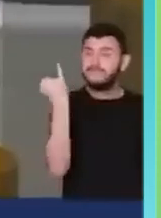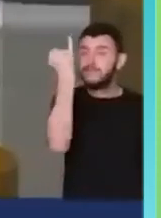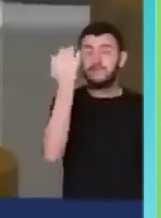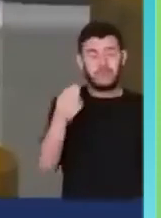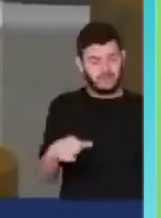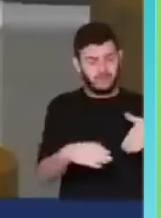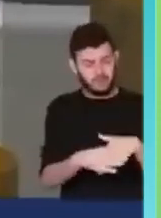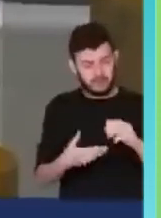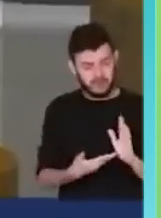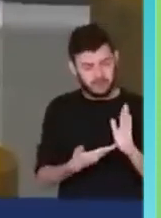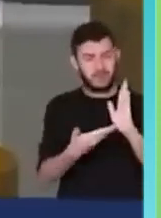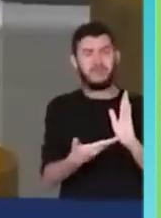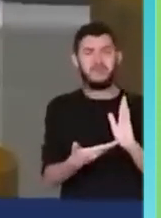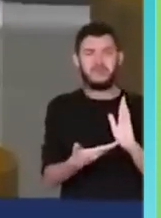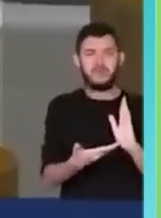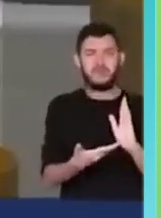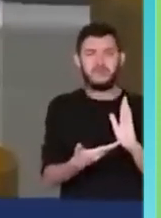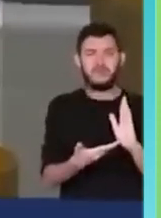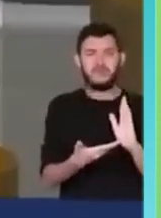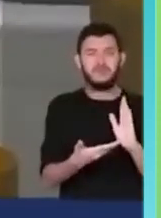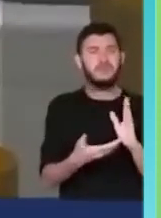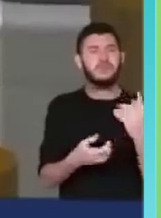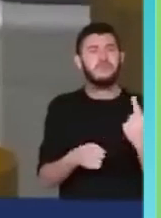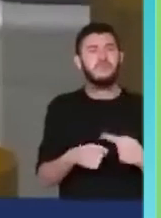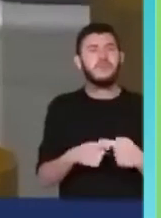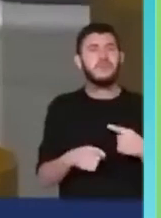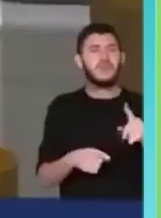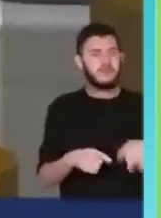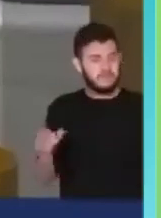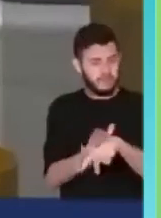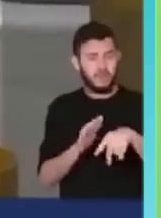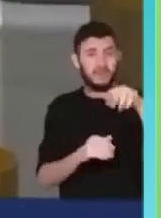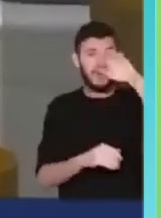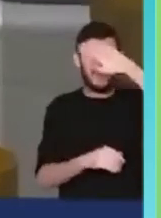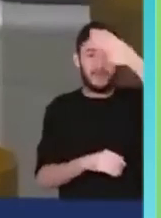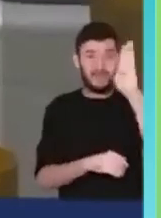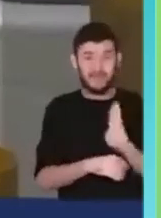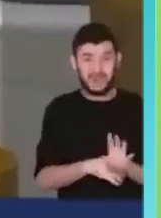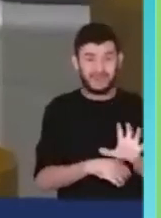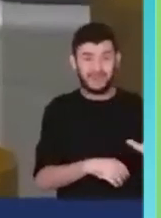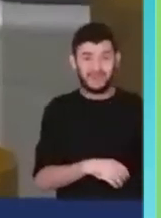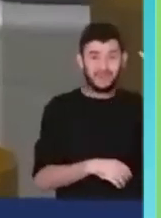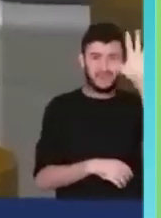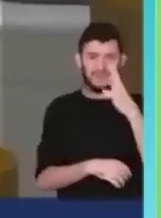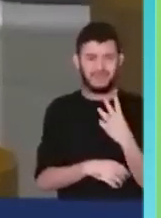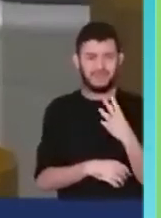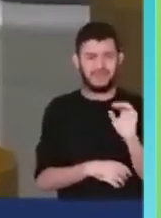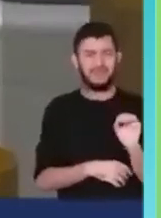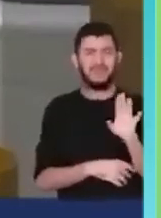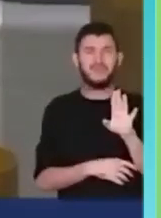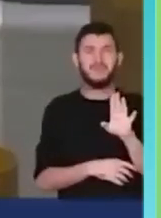tem para mudar de repercussão geral que envolve toda a nação brasileira mais de 30